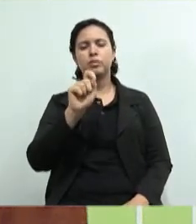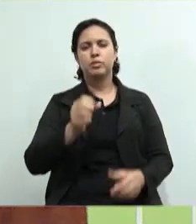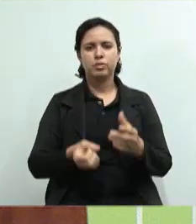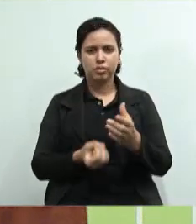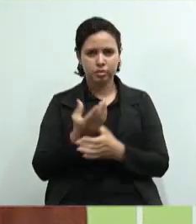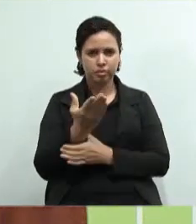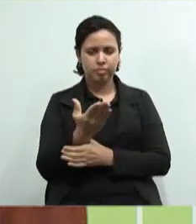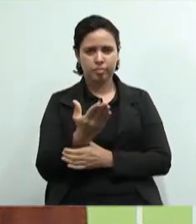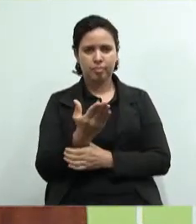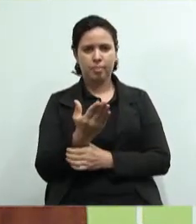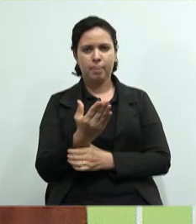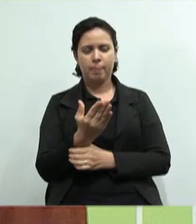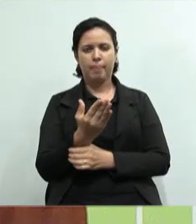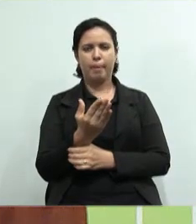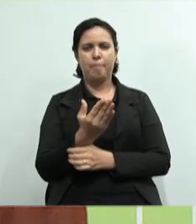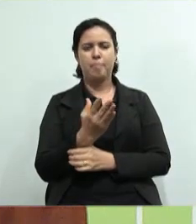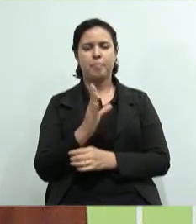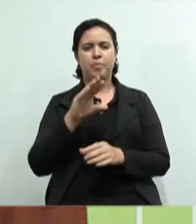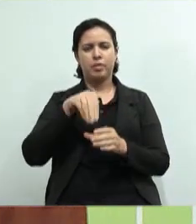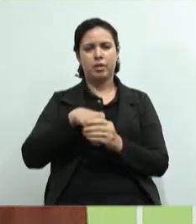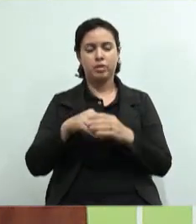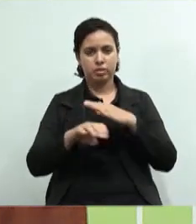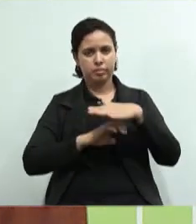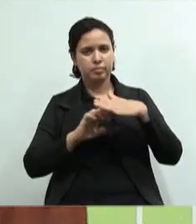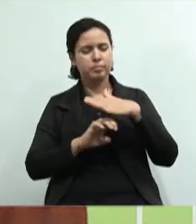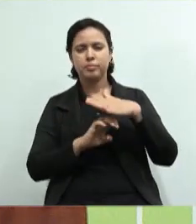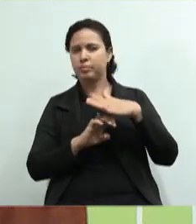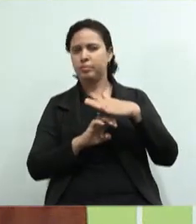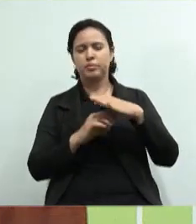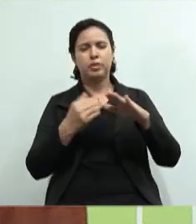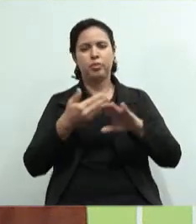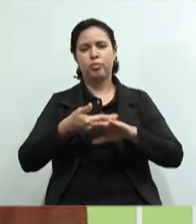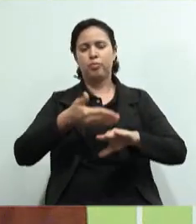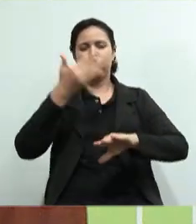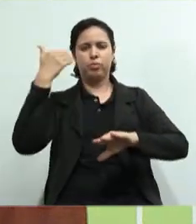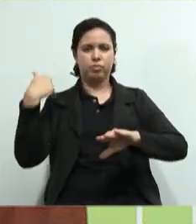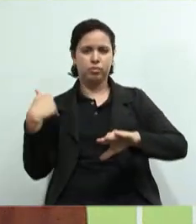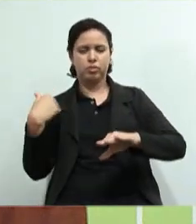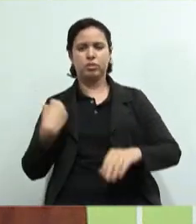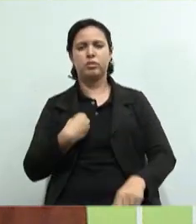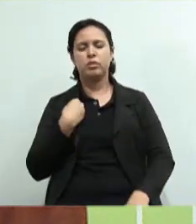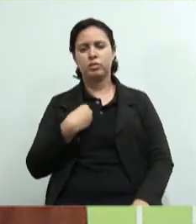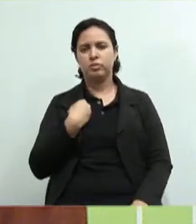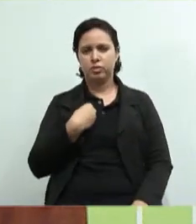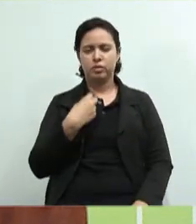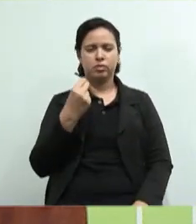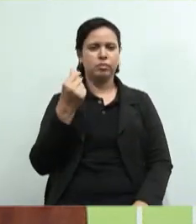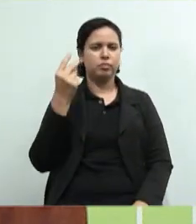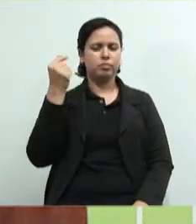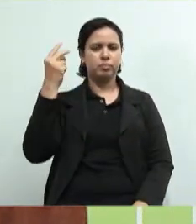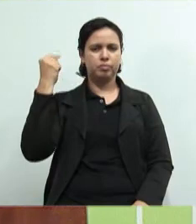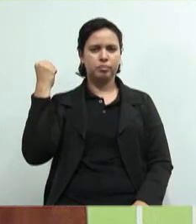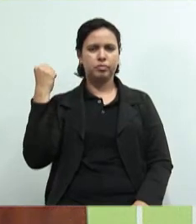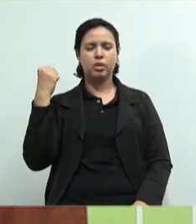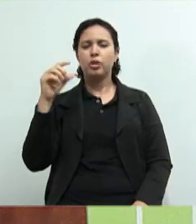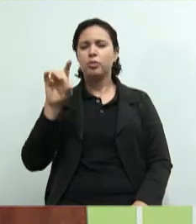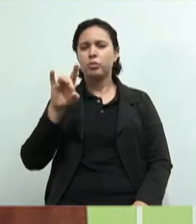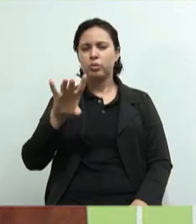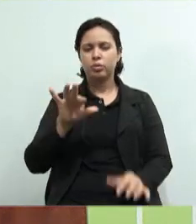surgiu dentro das organizações, ela surgiu na vida, há milênios. Eles